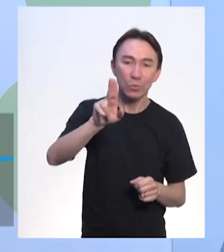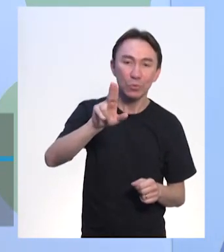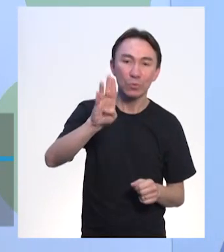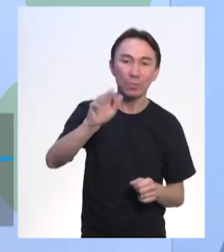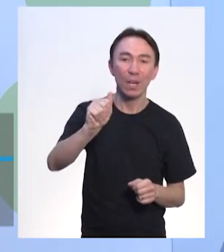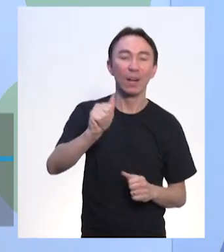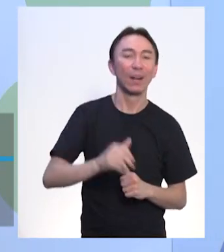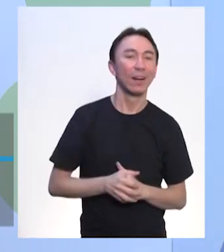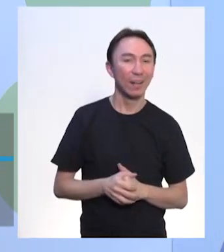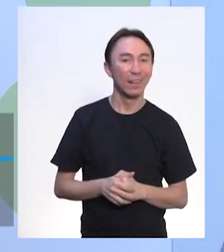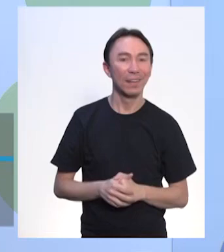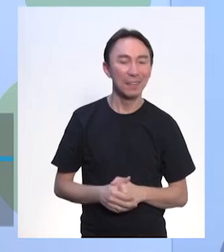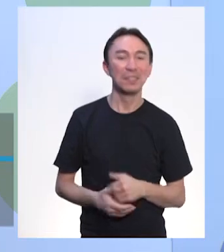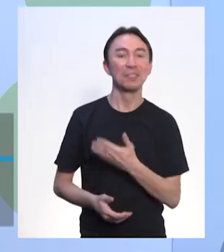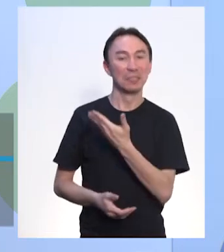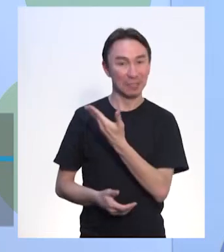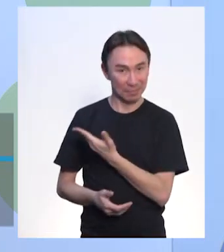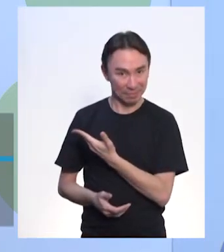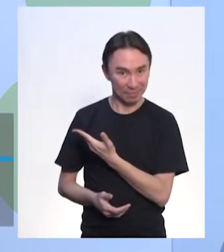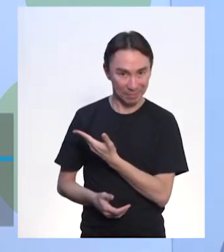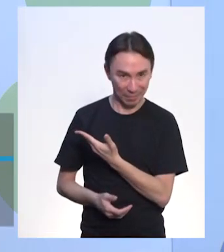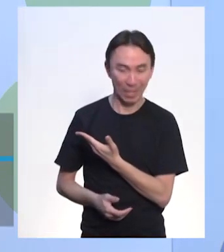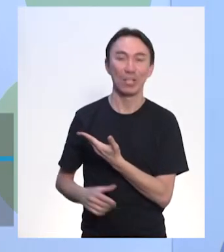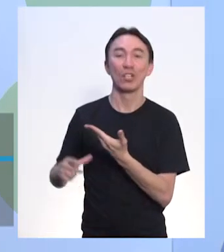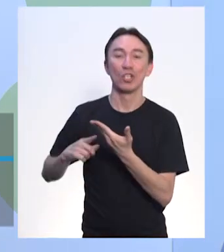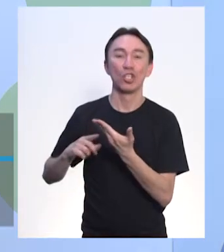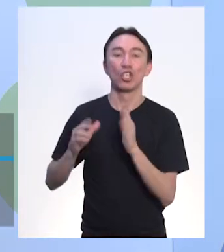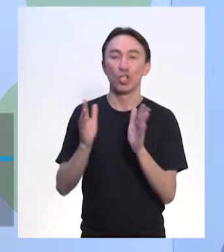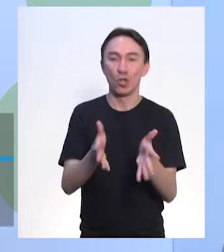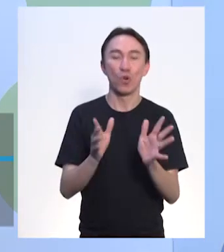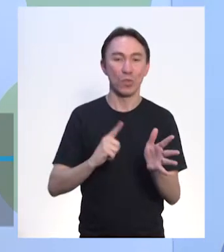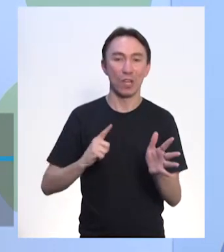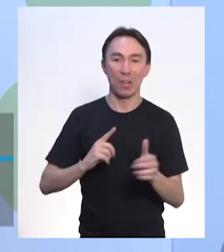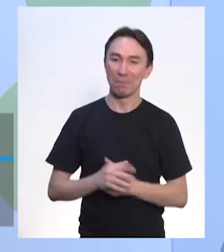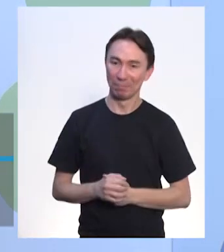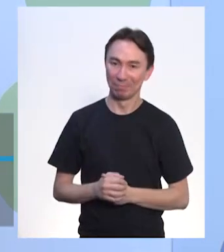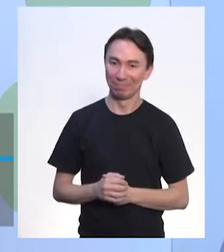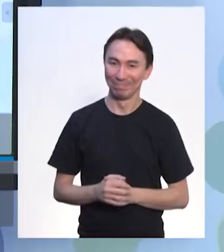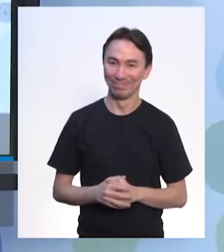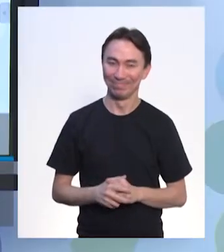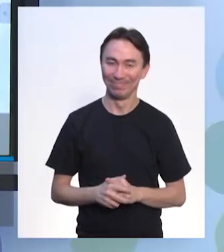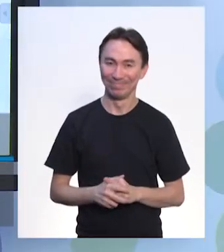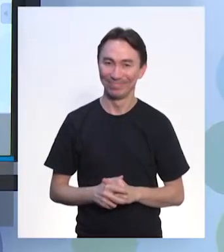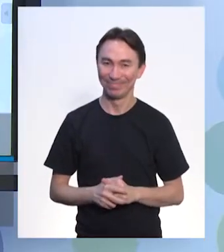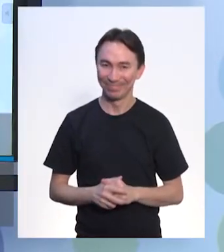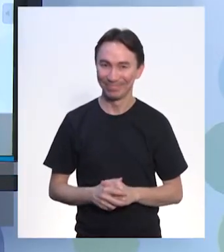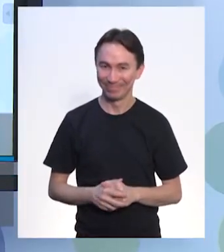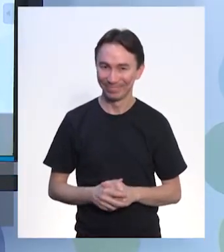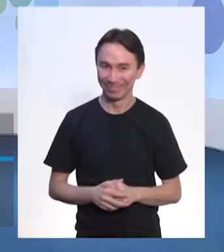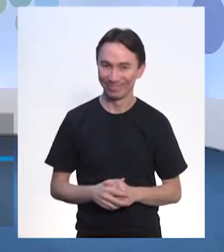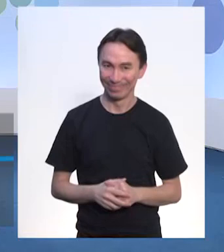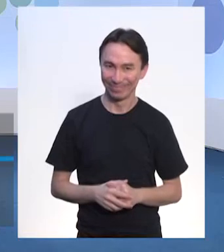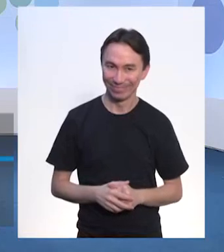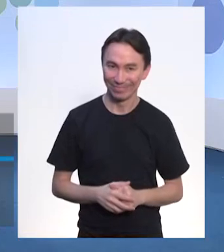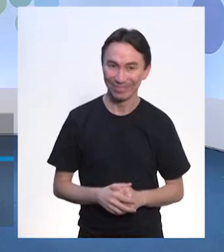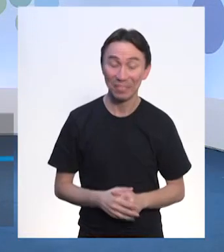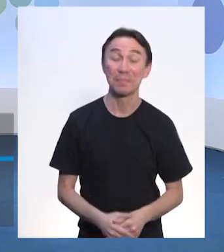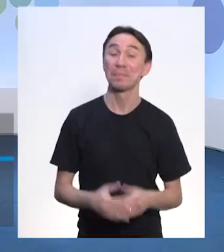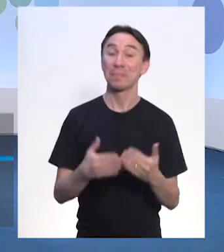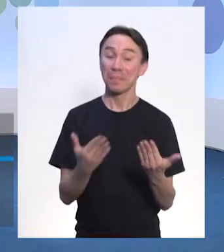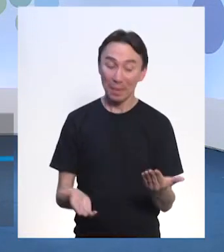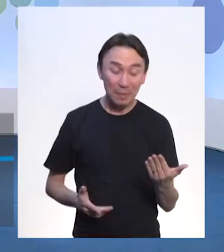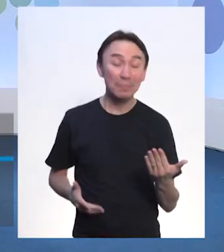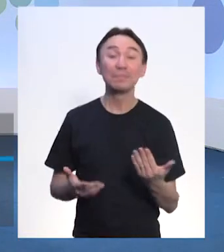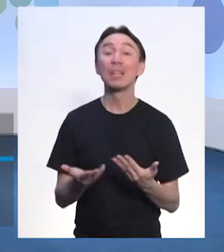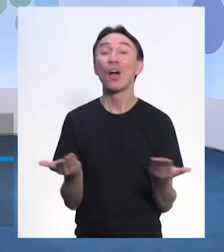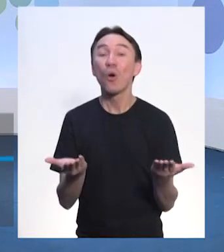Então, apresento-lhes, batizo a Jujuba. Mais uma integrante aqui, né? Então,